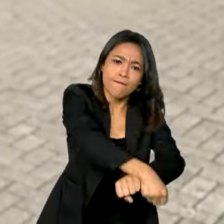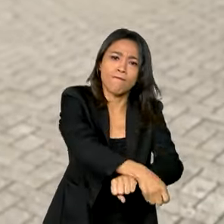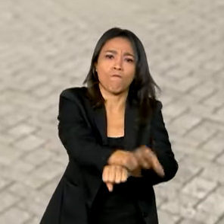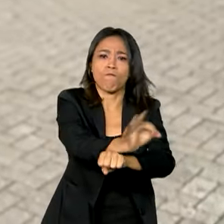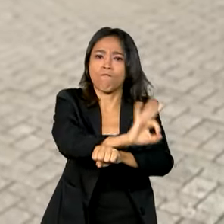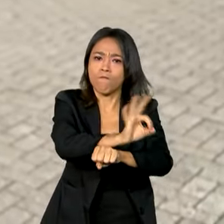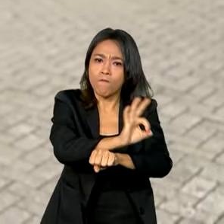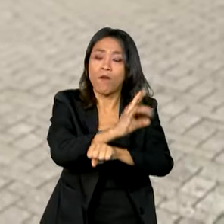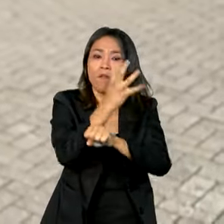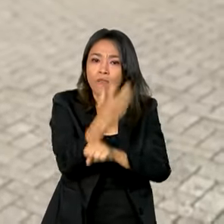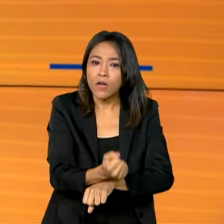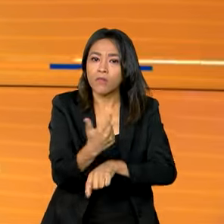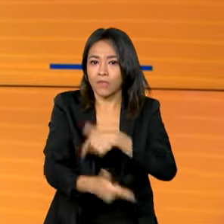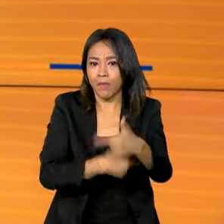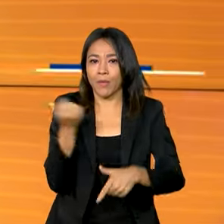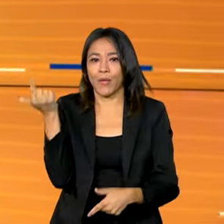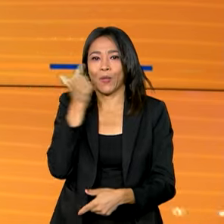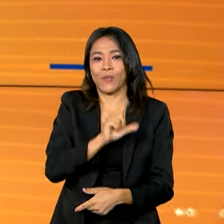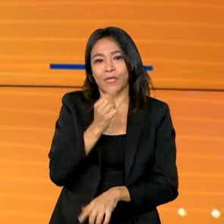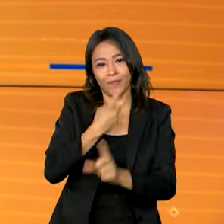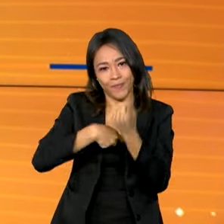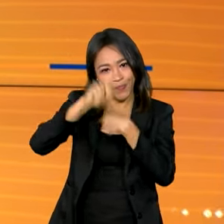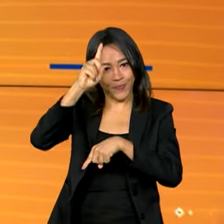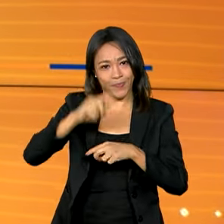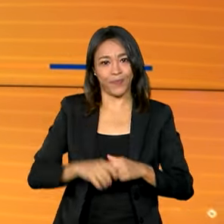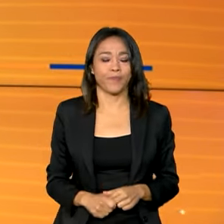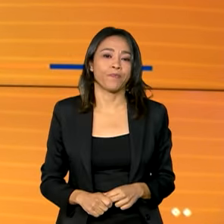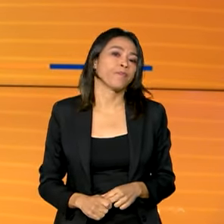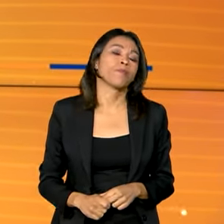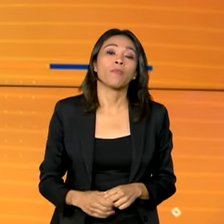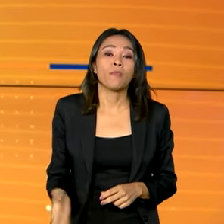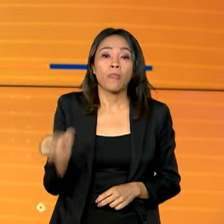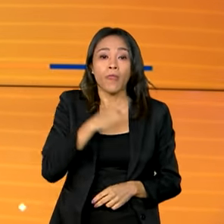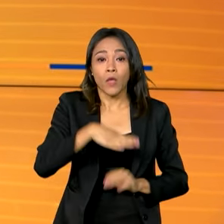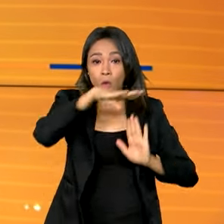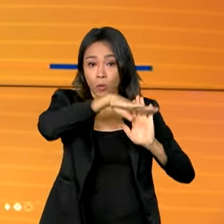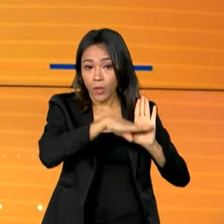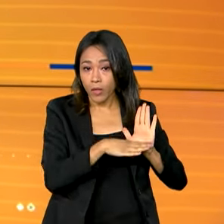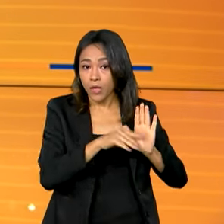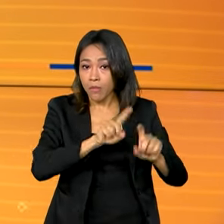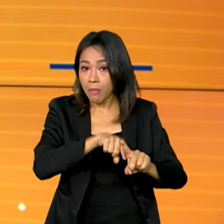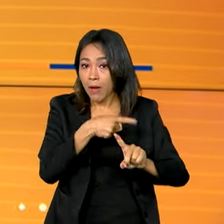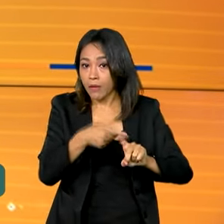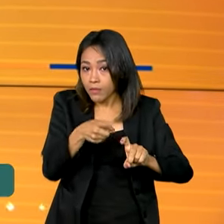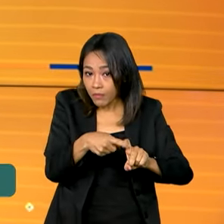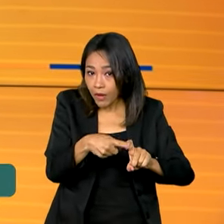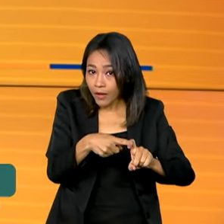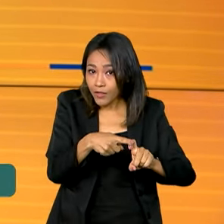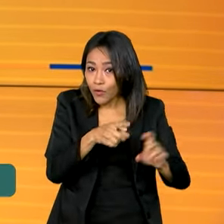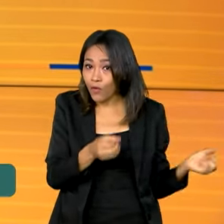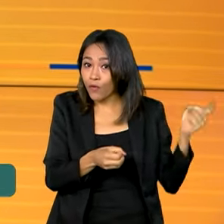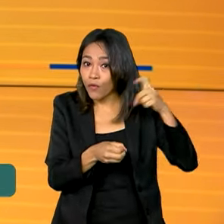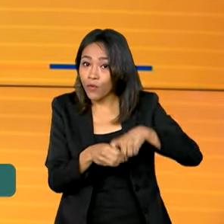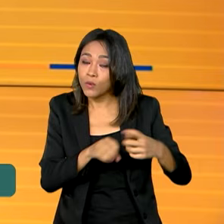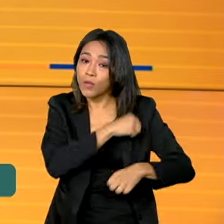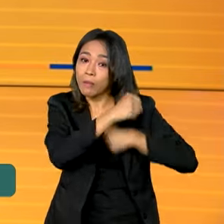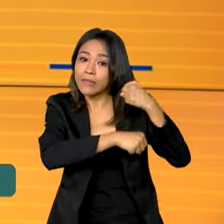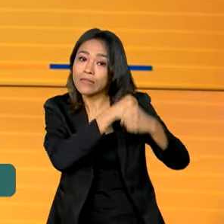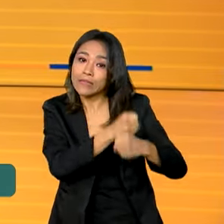para alcançar esse resultado. O programa Mais Médicos, retomado no ano passado, está presente em